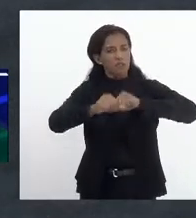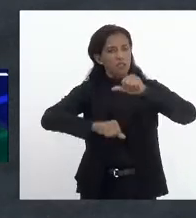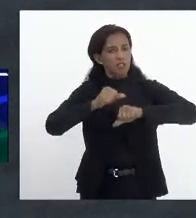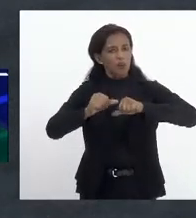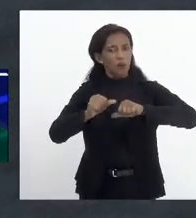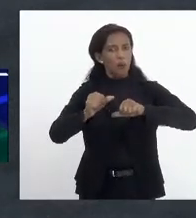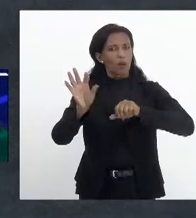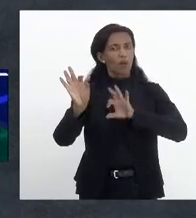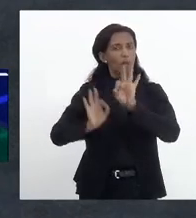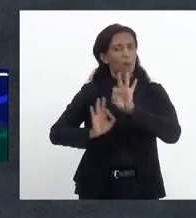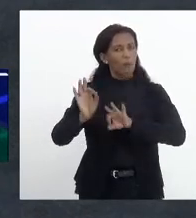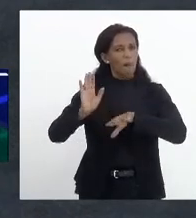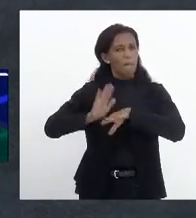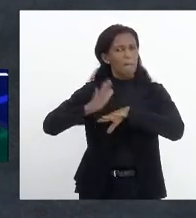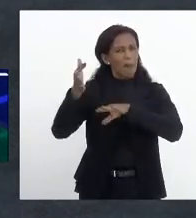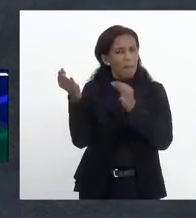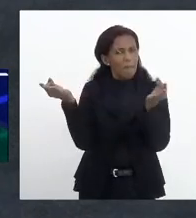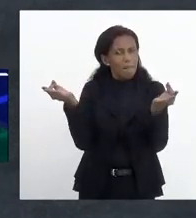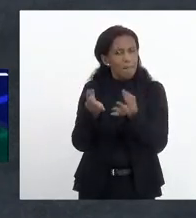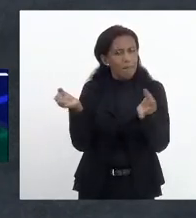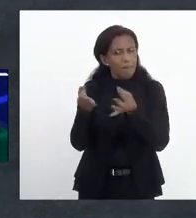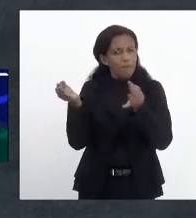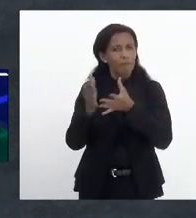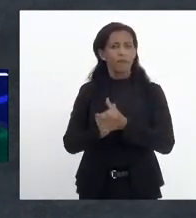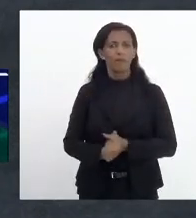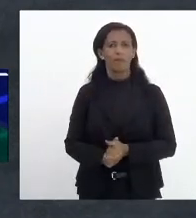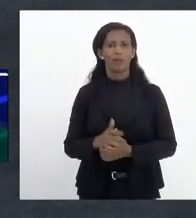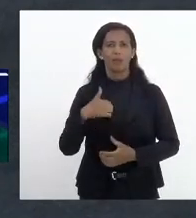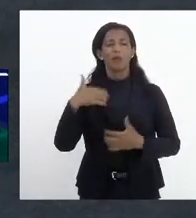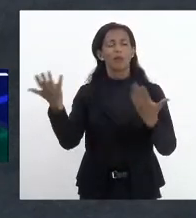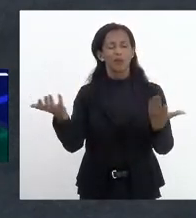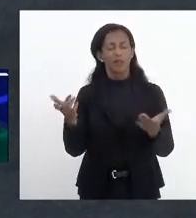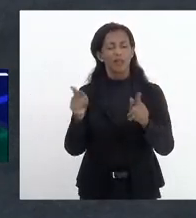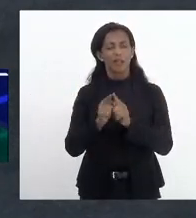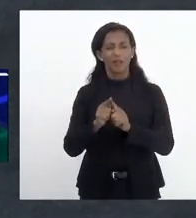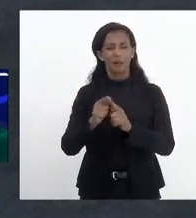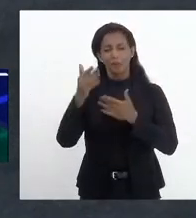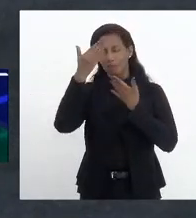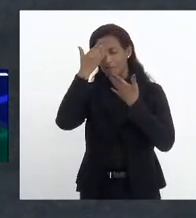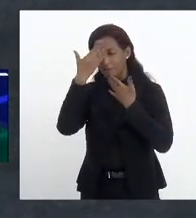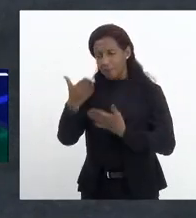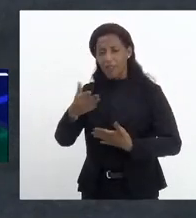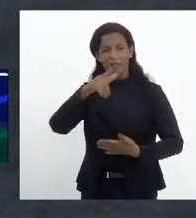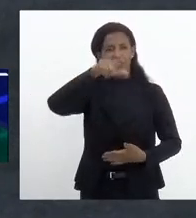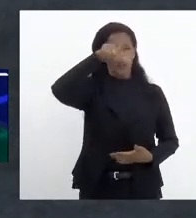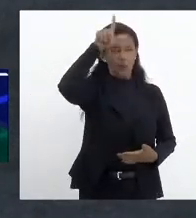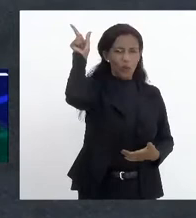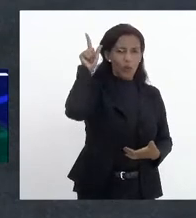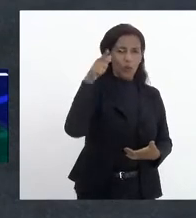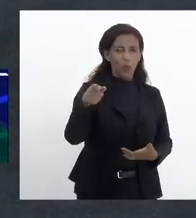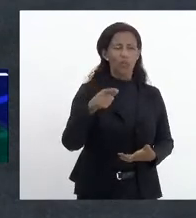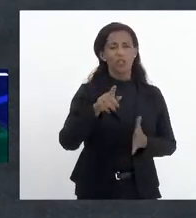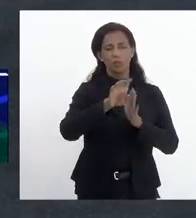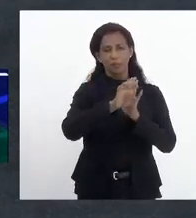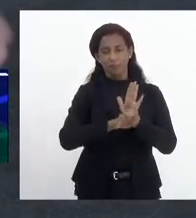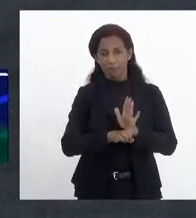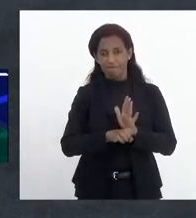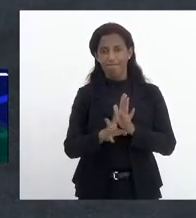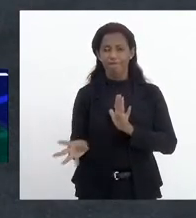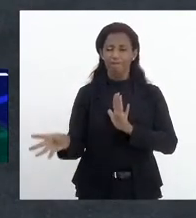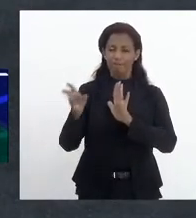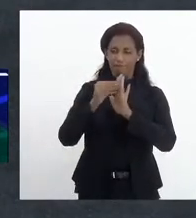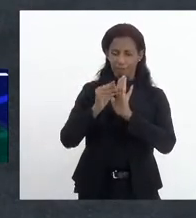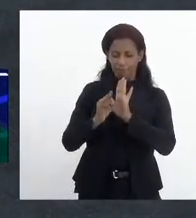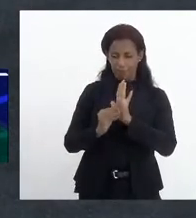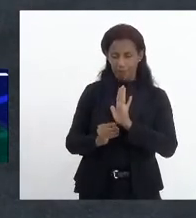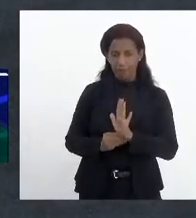até mais perfeito. Então, queria também parabenizar e agradecer ao deputado Luiz Paulo pelas emendas que foram